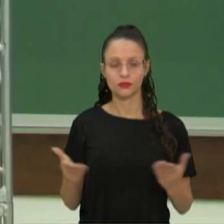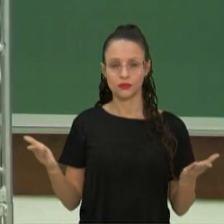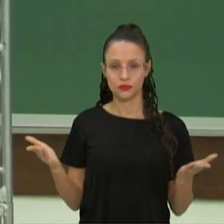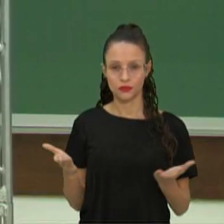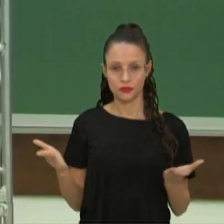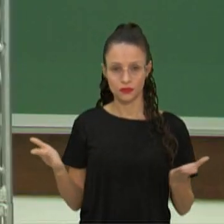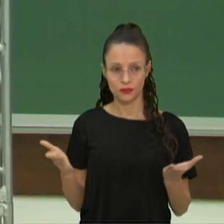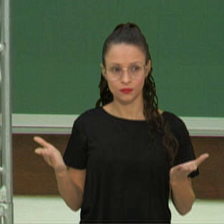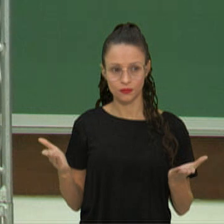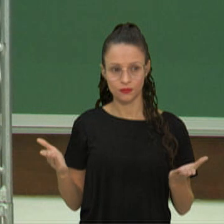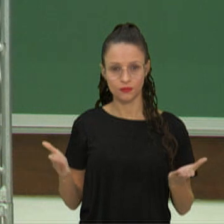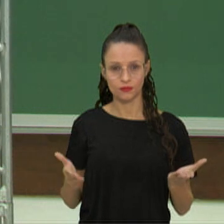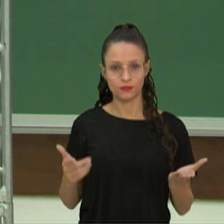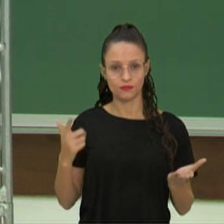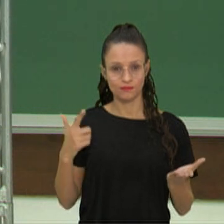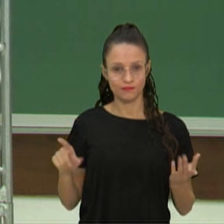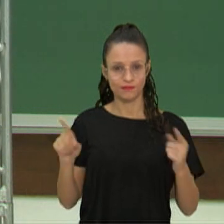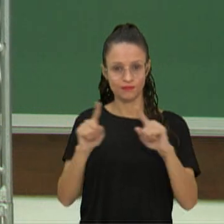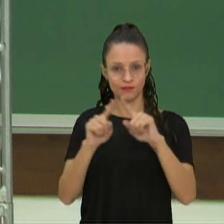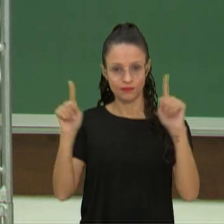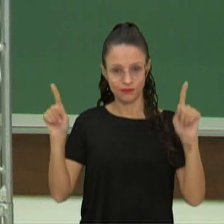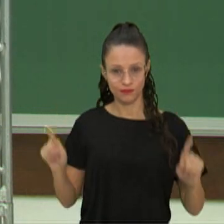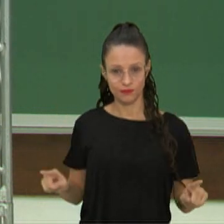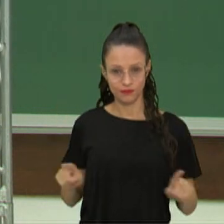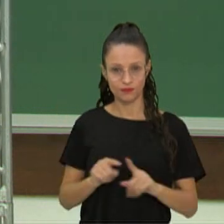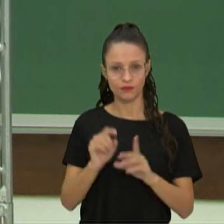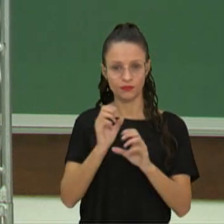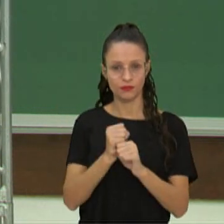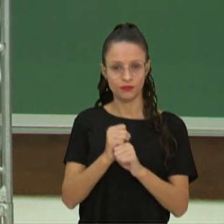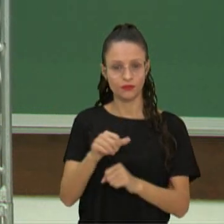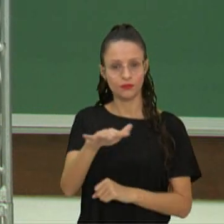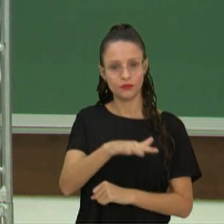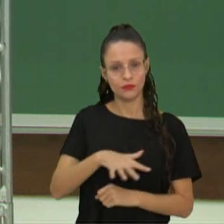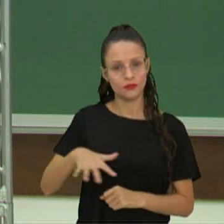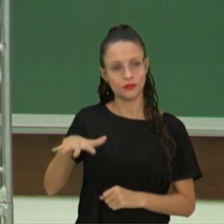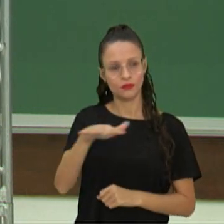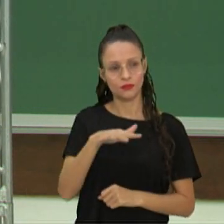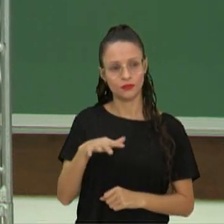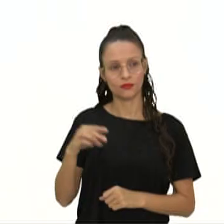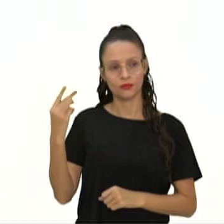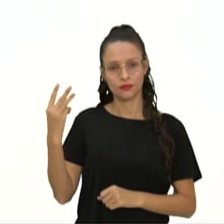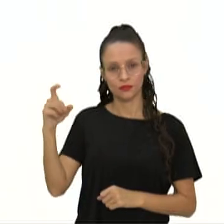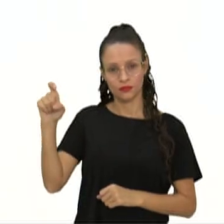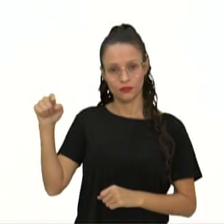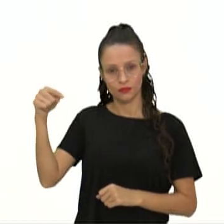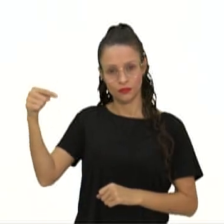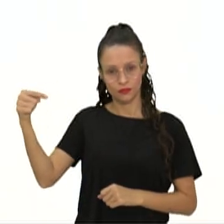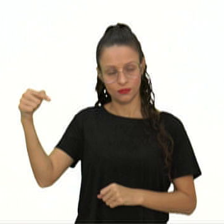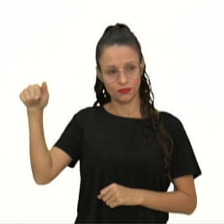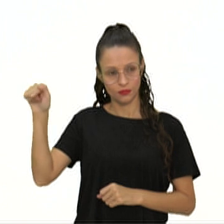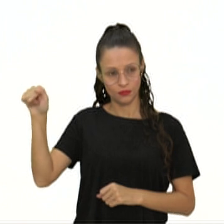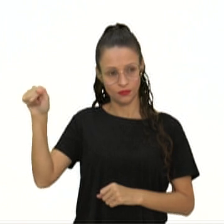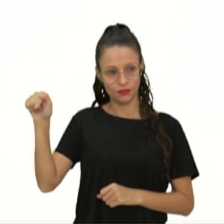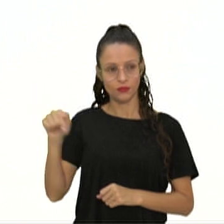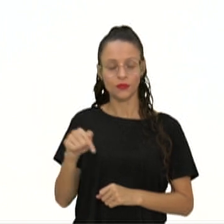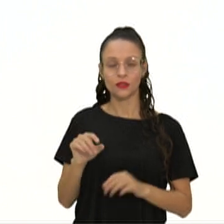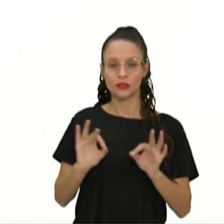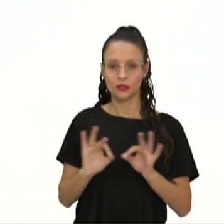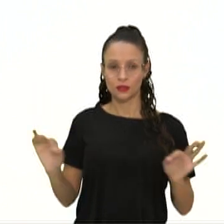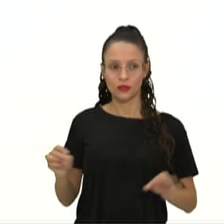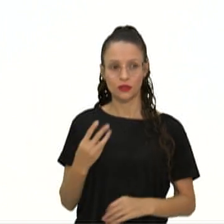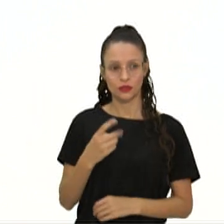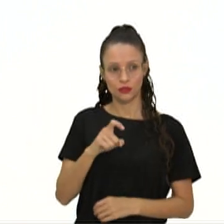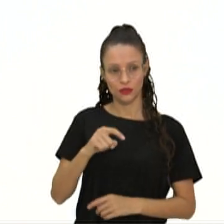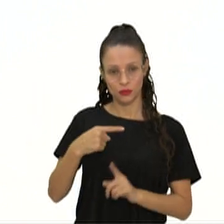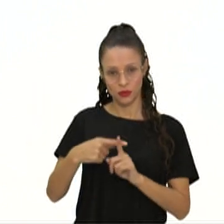Agora, nós temos um novo retângulo para calcular a área. O comprimento é 3x mais 7 e a largura é 3x menos 7, tá